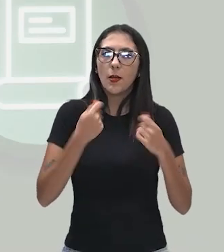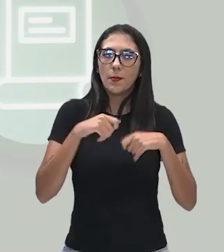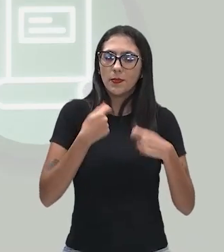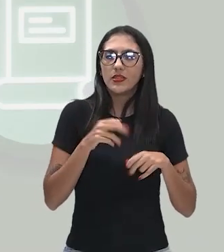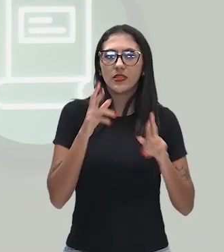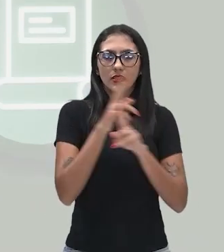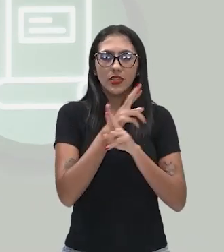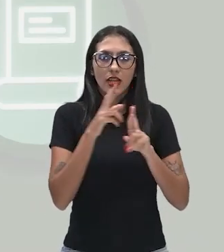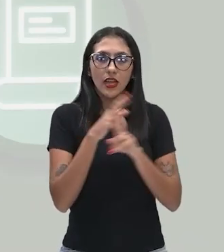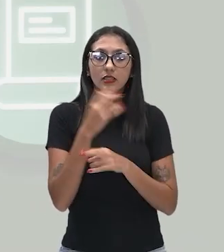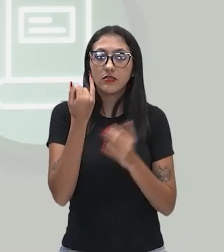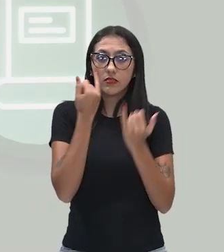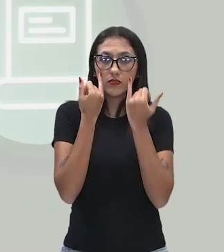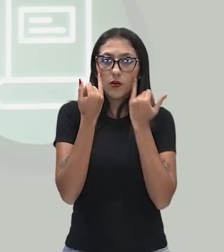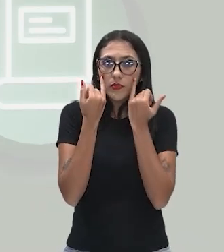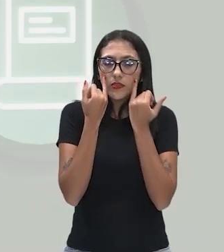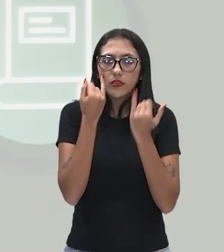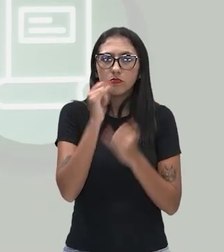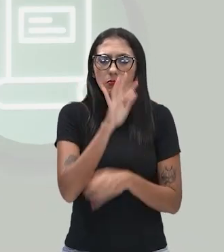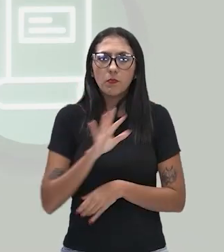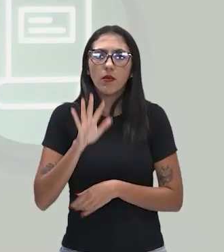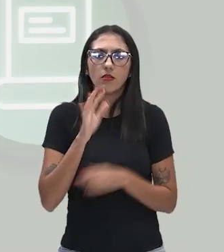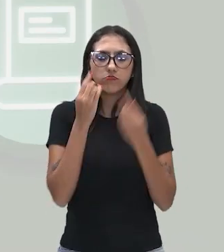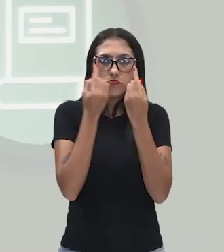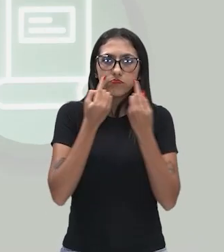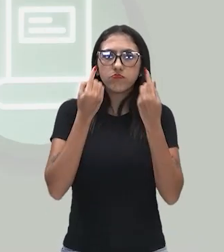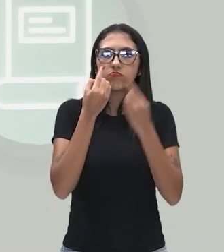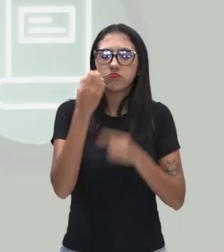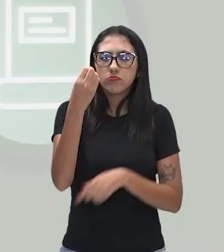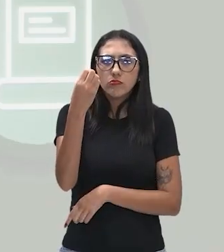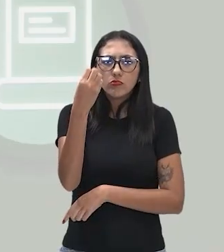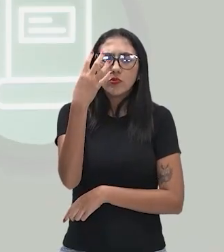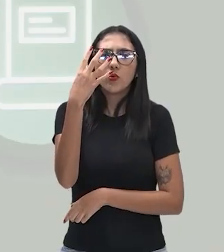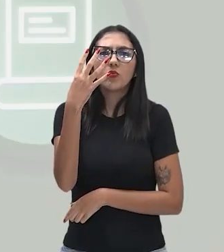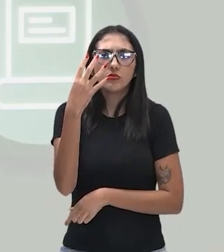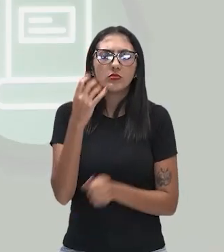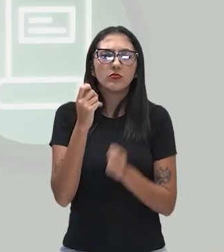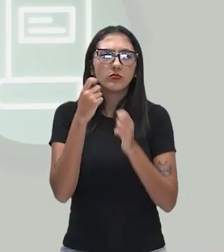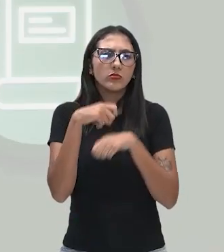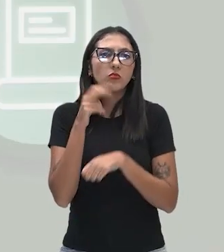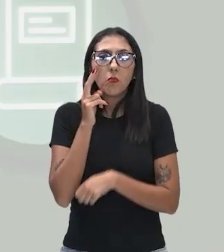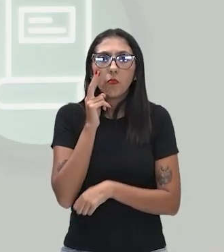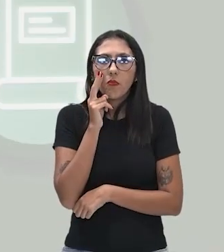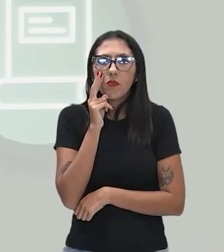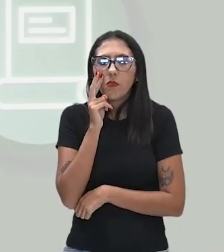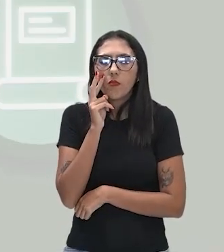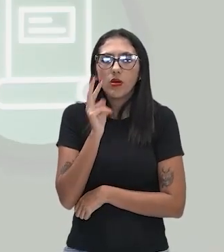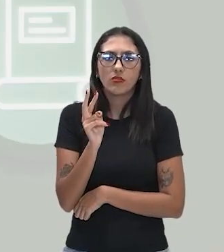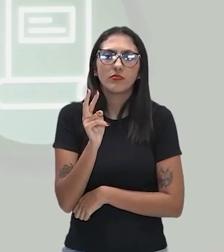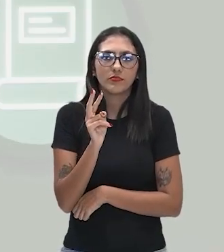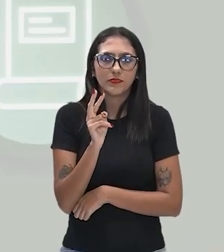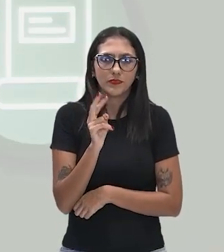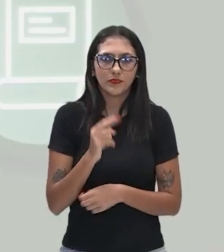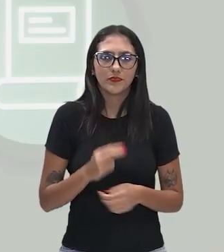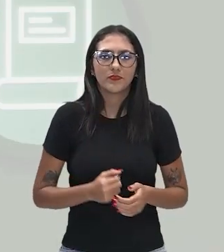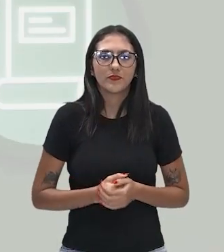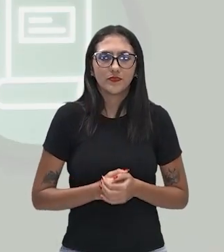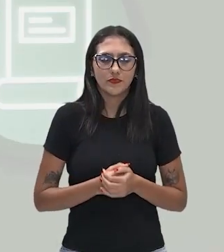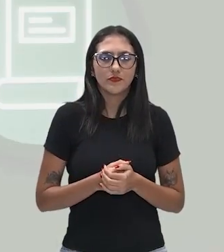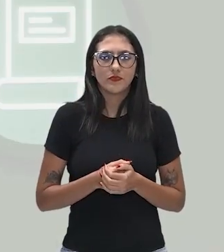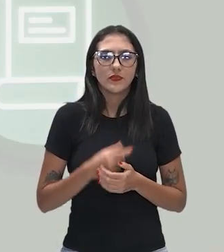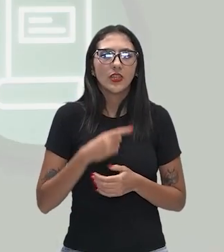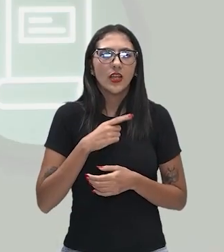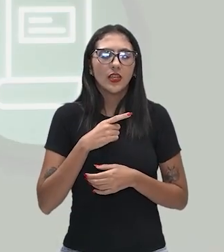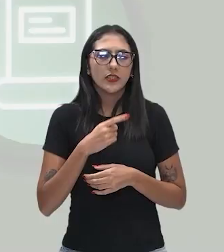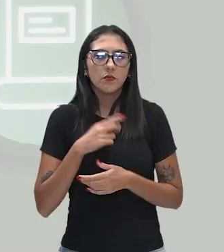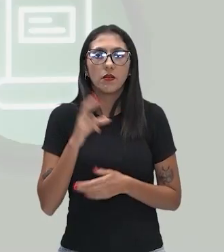que a informação chegue até o olho dele. Mas a informação está mais devagar do que ele, digamos assim. Ou está na mesma velocidade que ele.